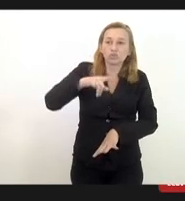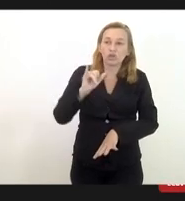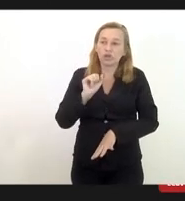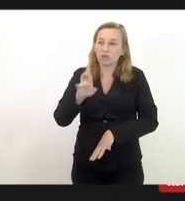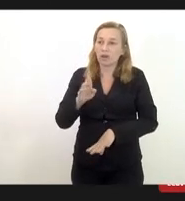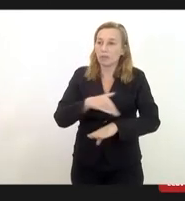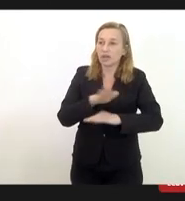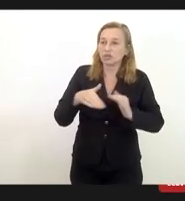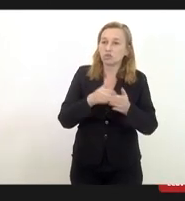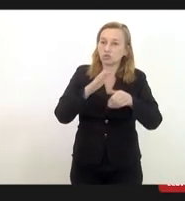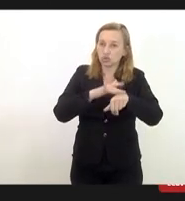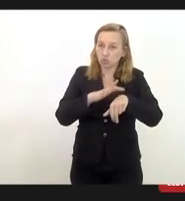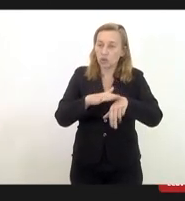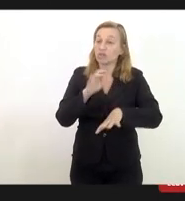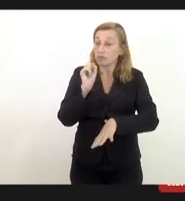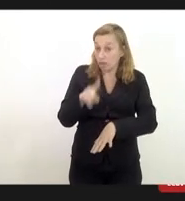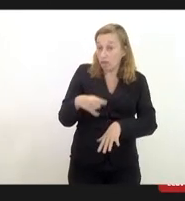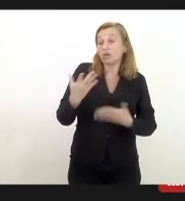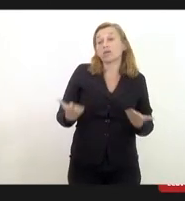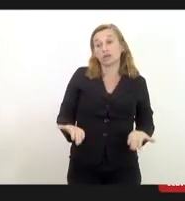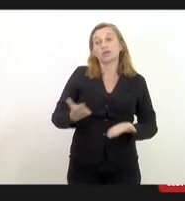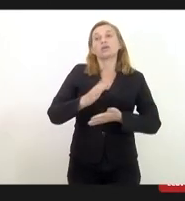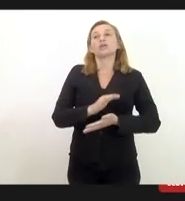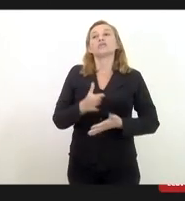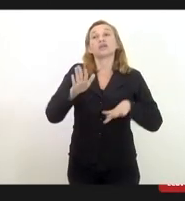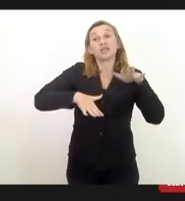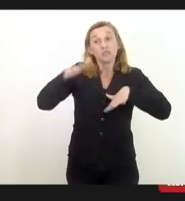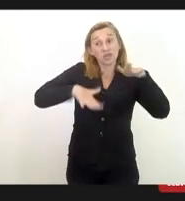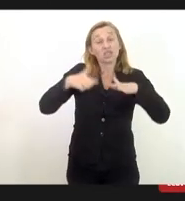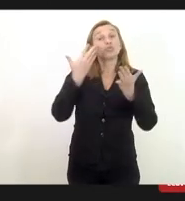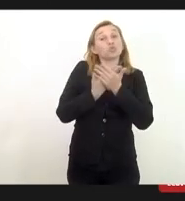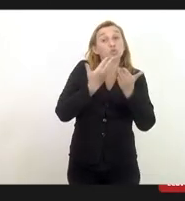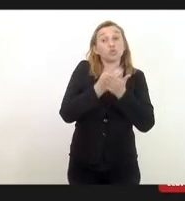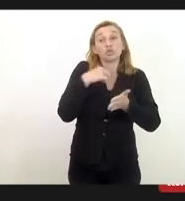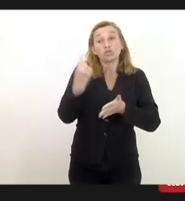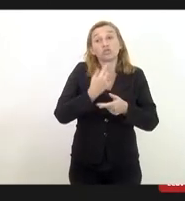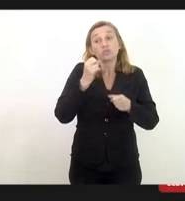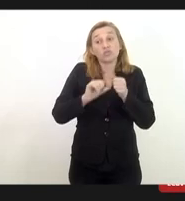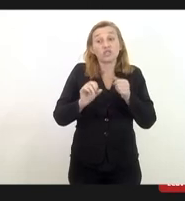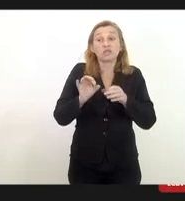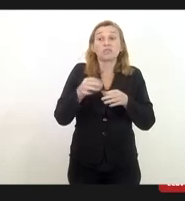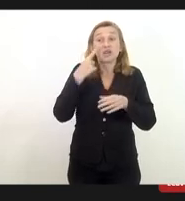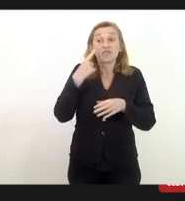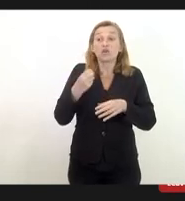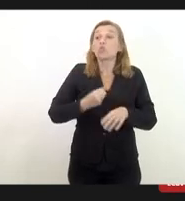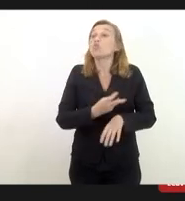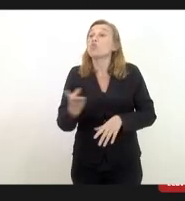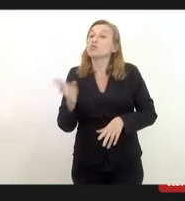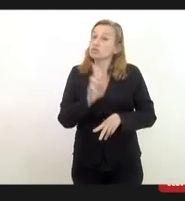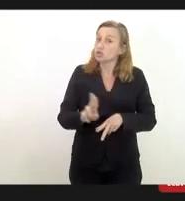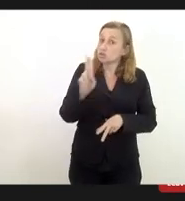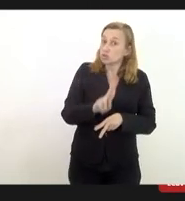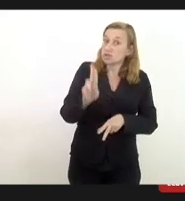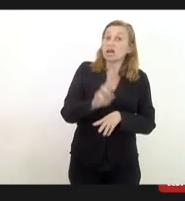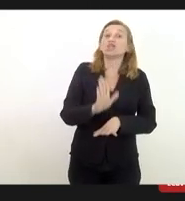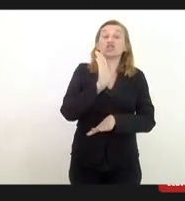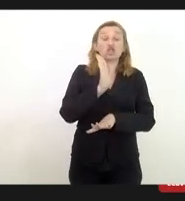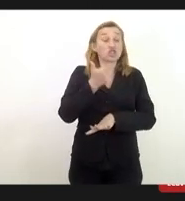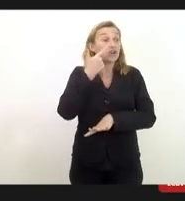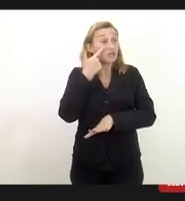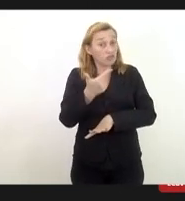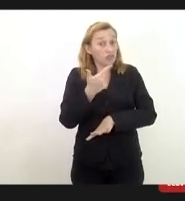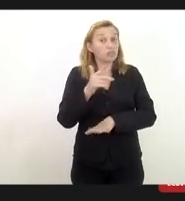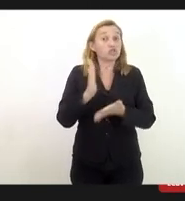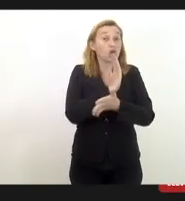todos os doentes. Né? Isso vai depender do estudo que a gente está fazendo para ver o quanto está sendo usado, que a gente já detectou